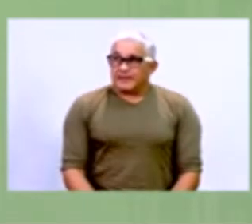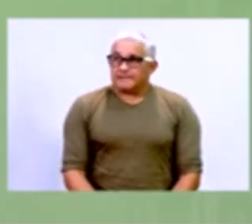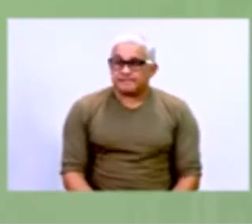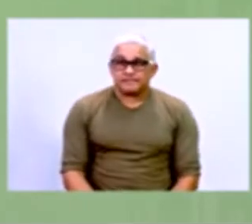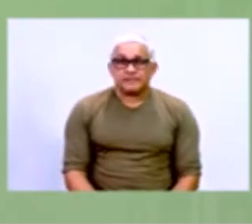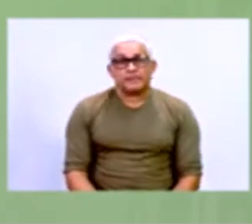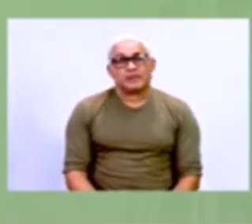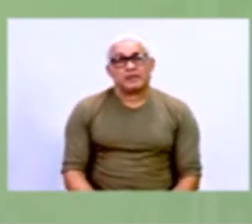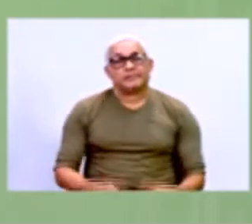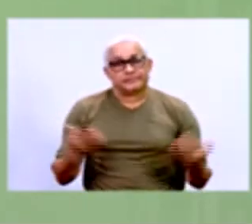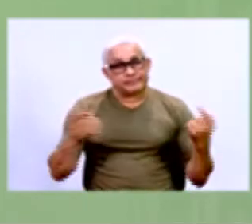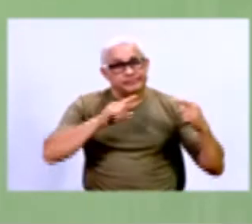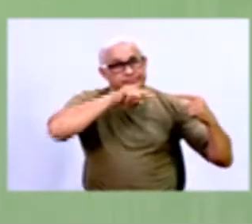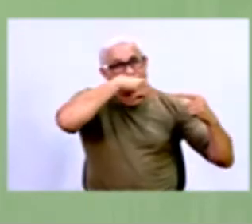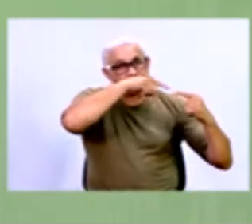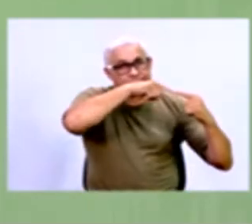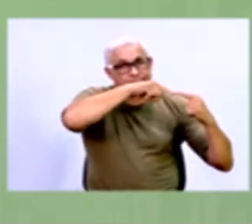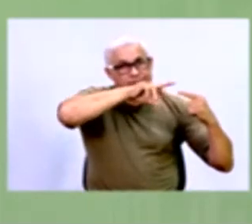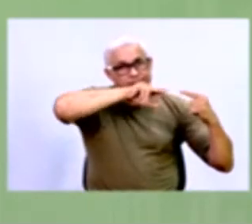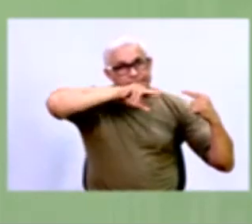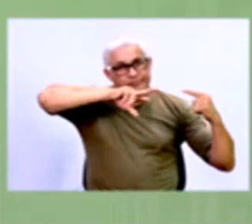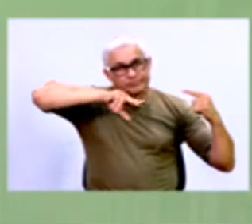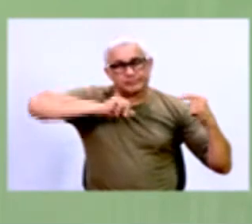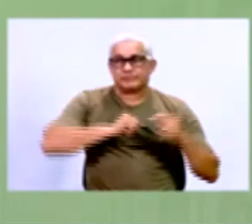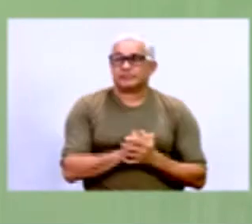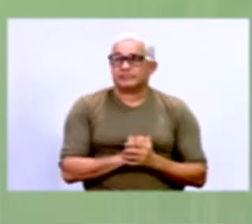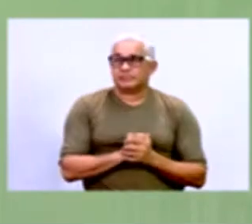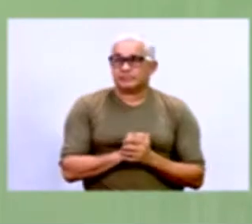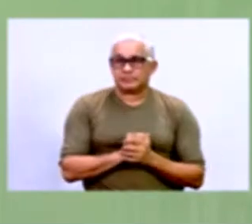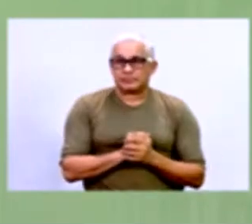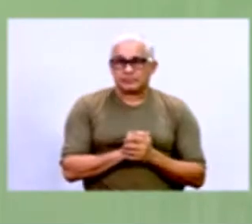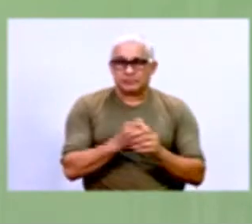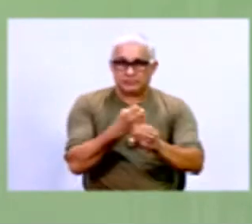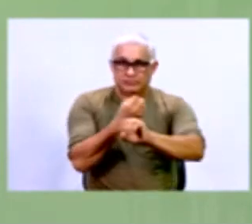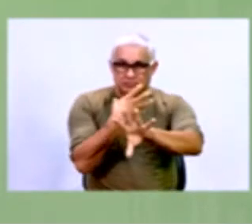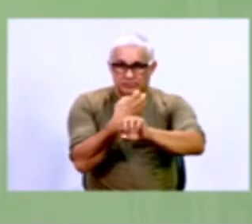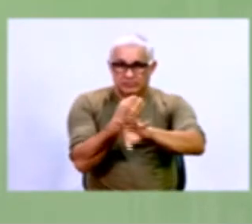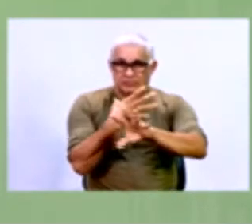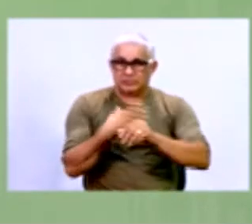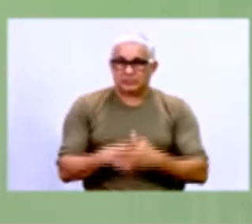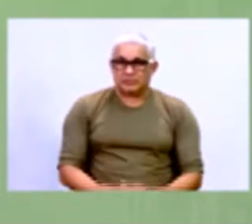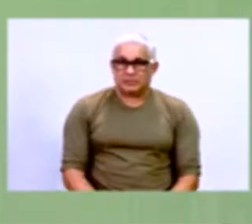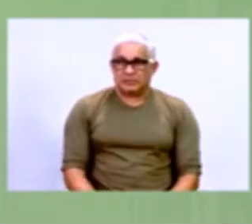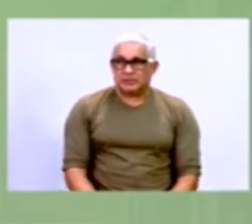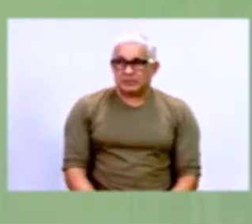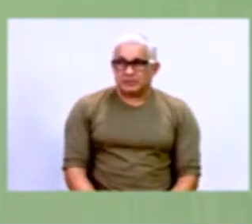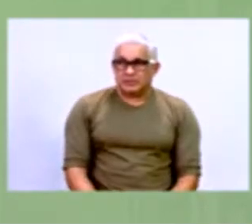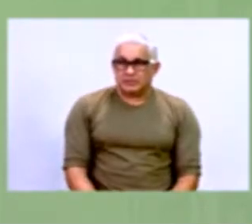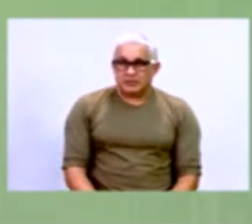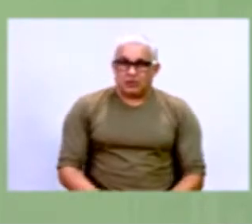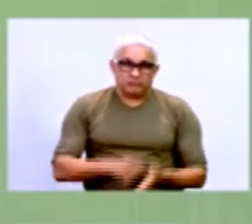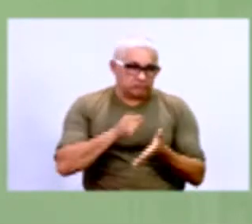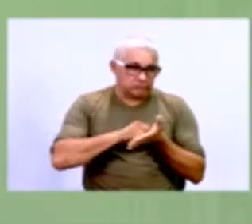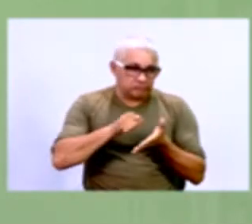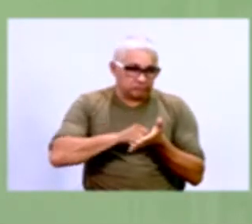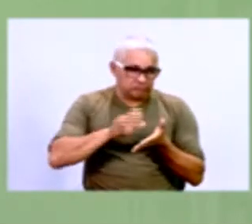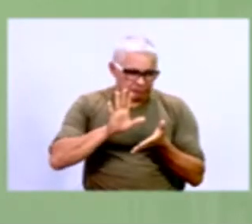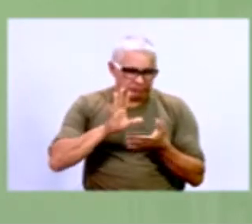Bom, hoje os objetivos então da nossa teleaula. Opa! Pegar a canetinha